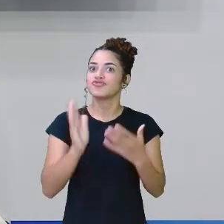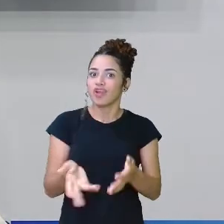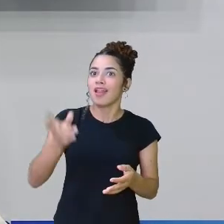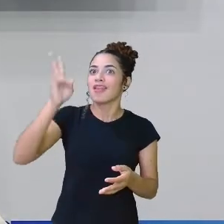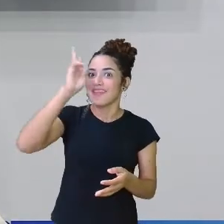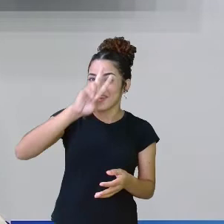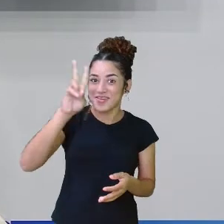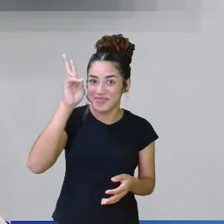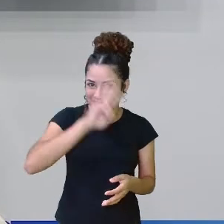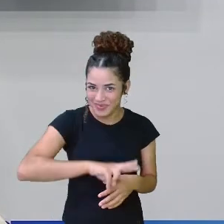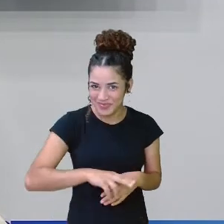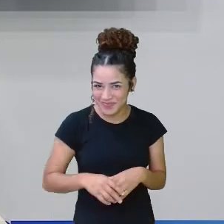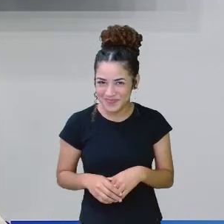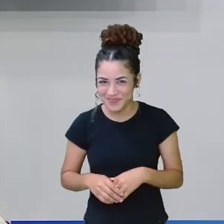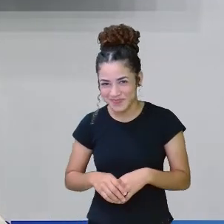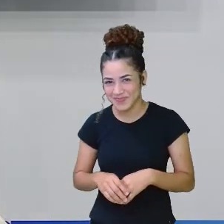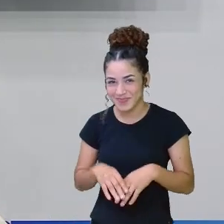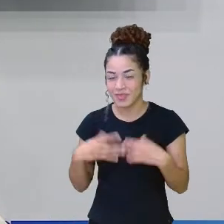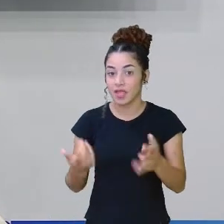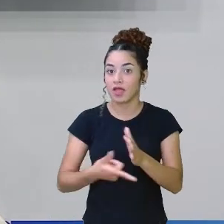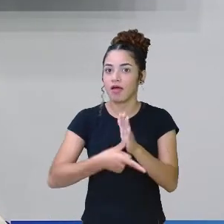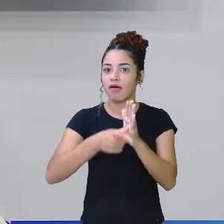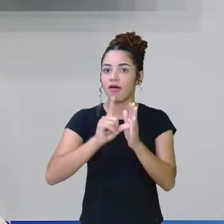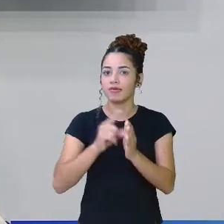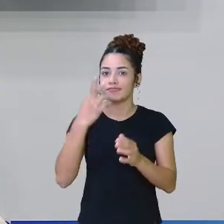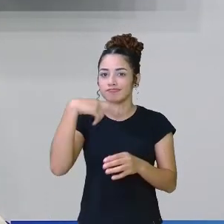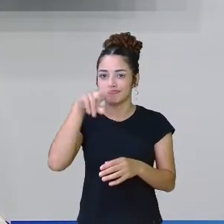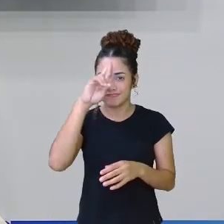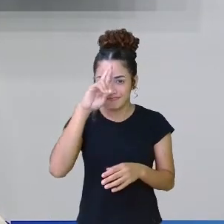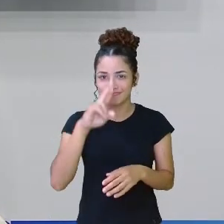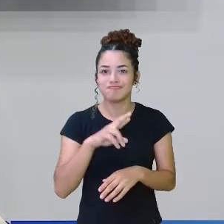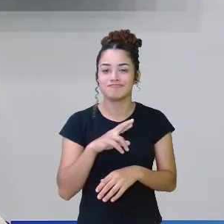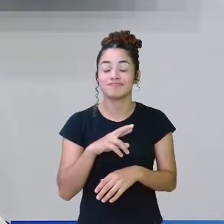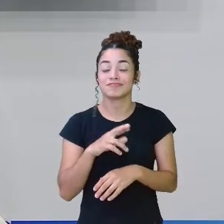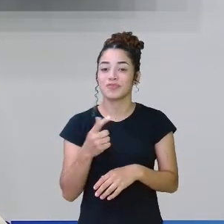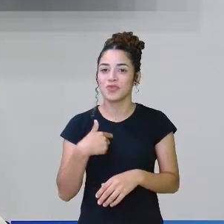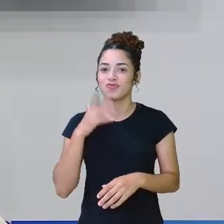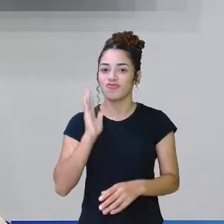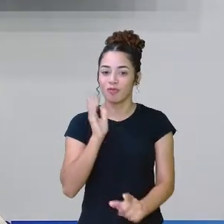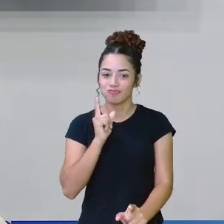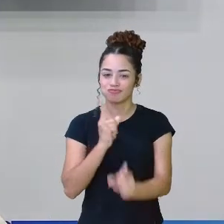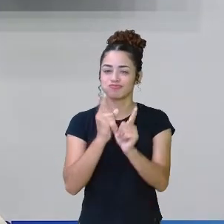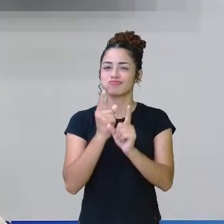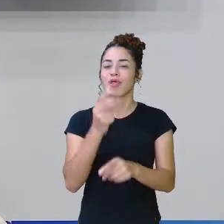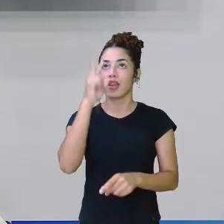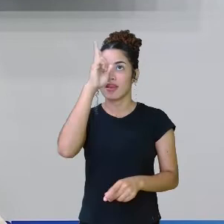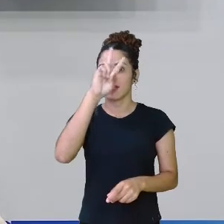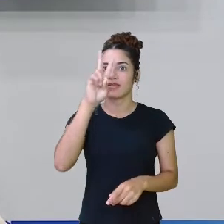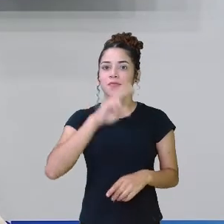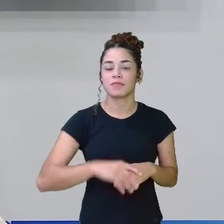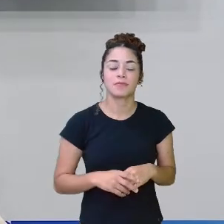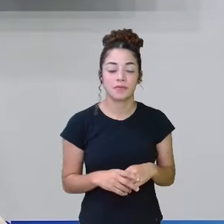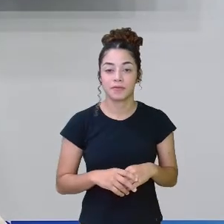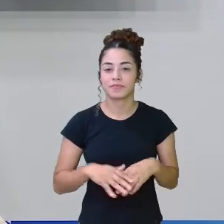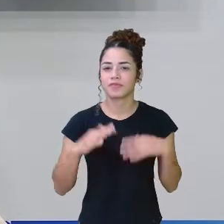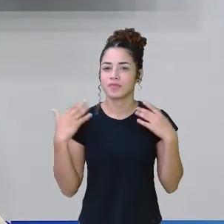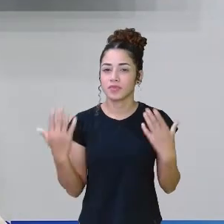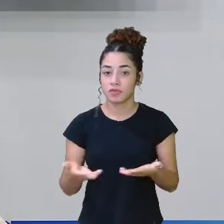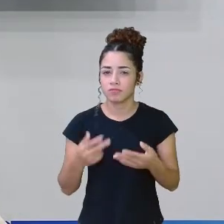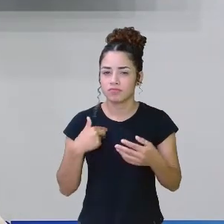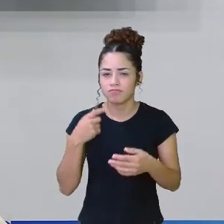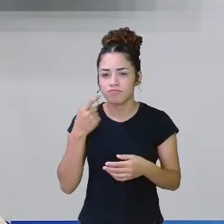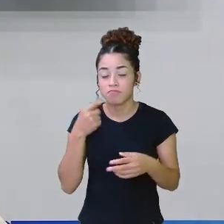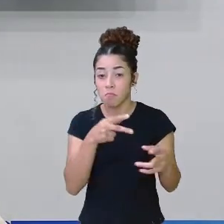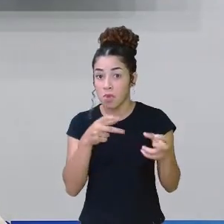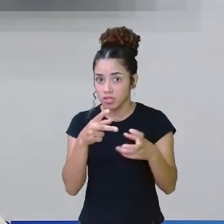de acabar a aula, né? Antes do meio-dia eu consegui identificar. Então, vê comigo. Percebe,